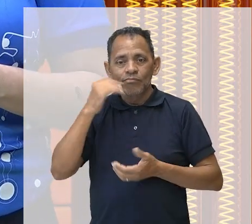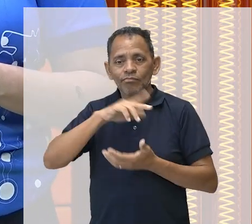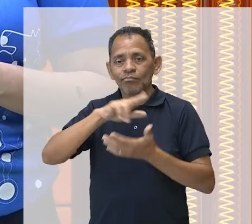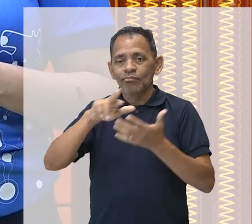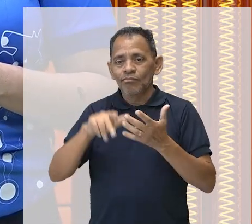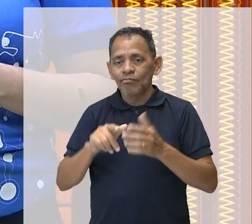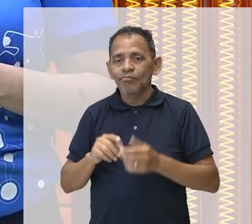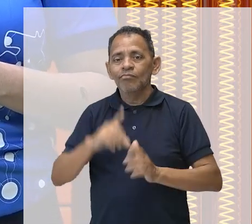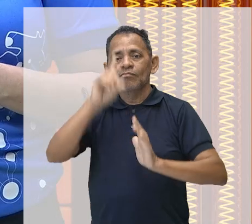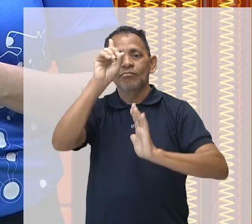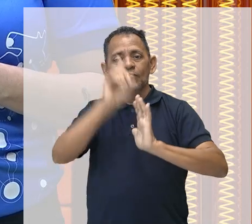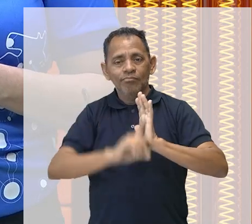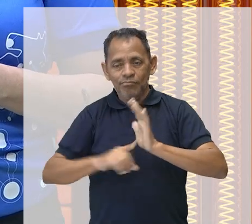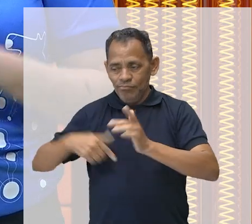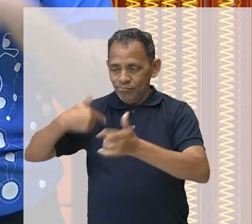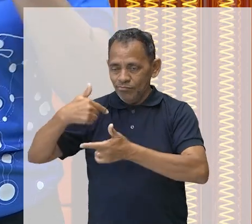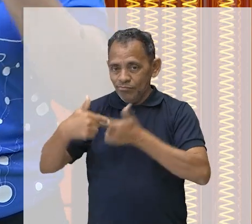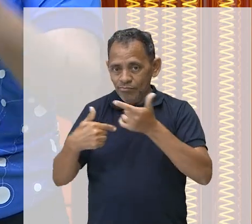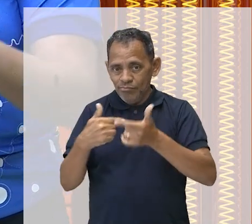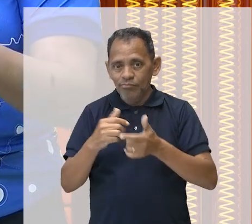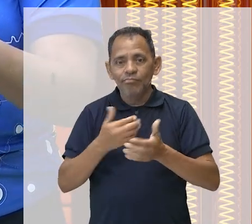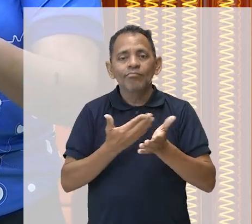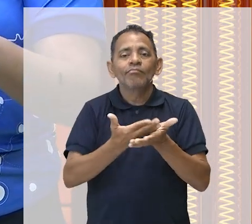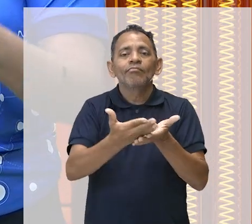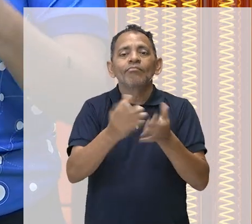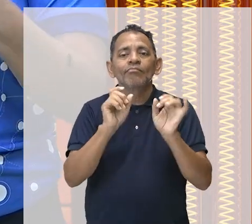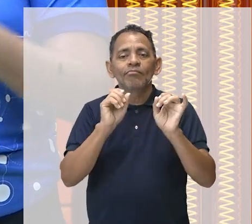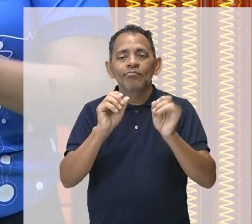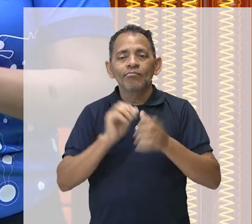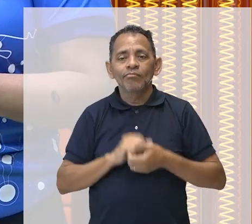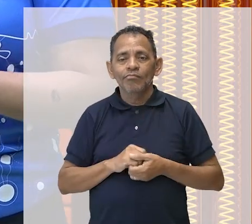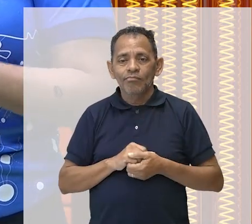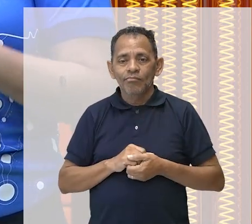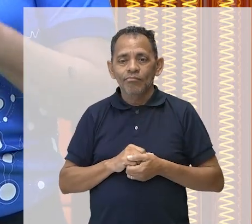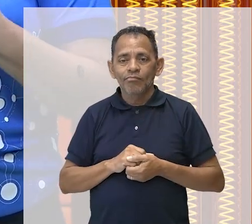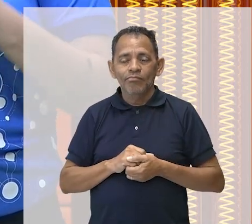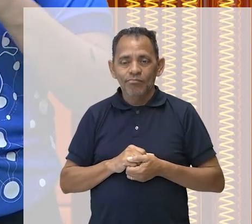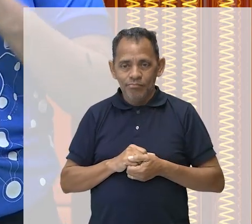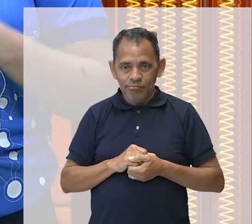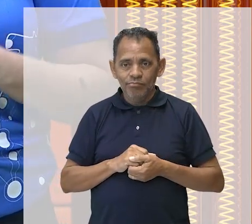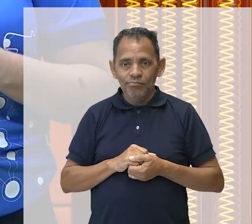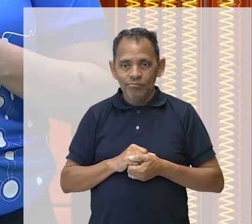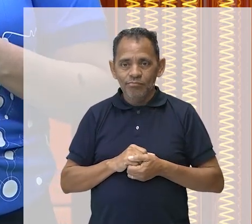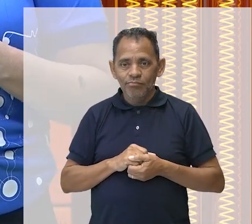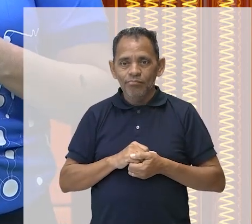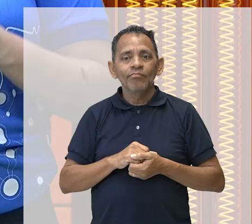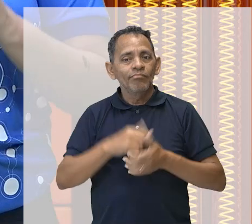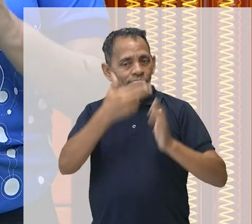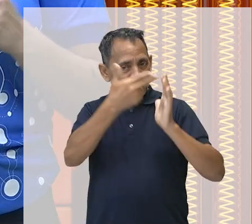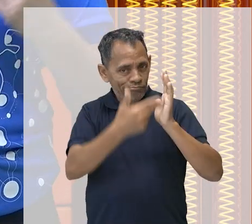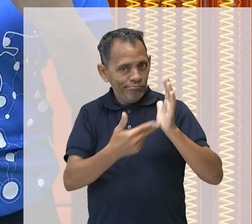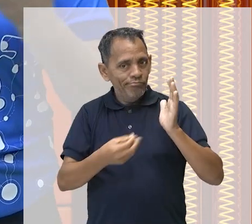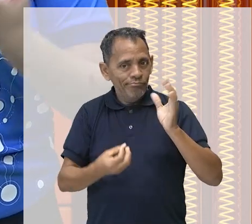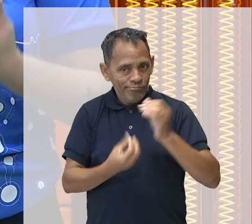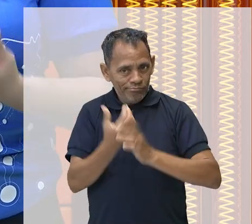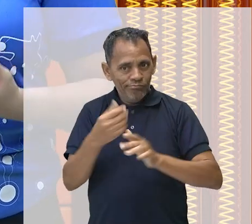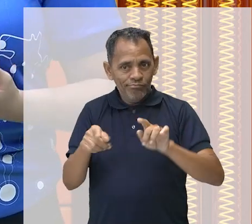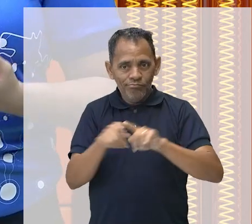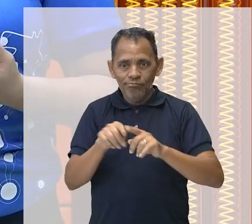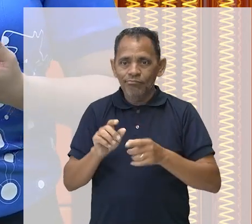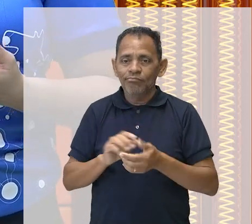direitos trabalhistas, né, que começaram ali a ser reconhecidos e a jornada de trabalho, ela acabou